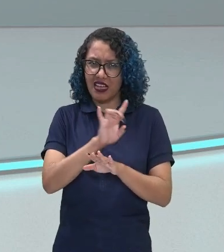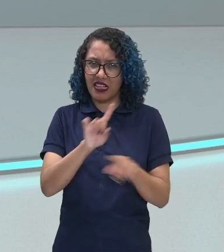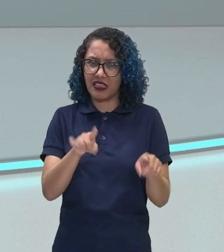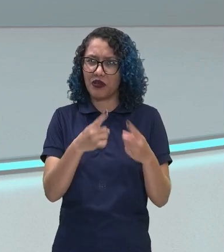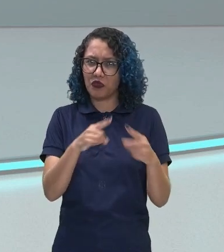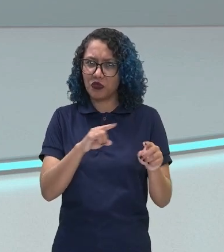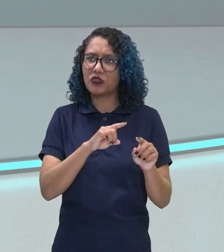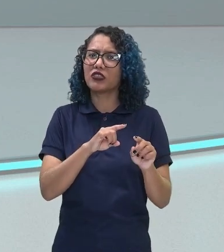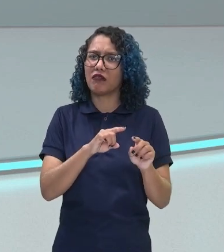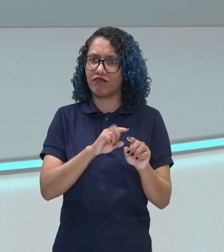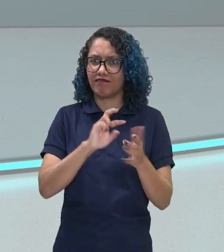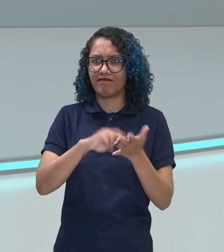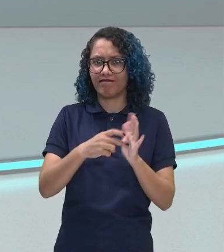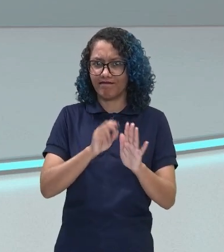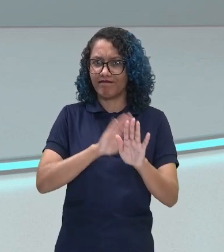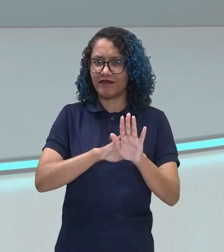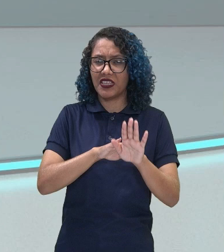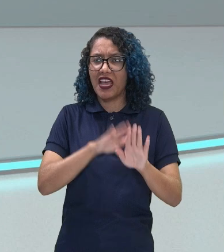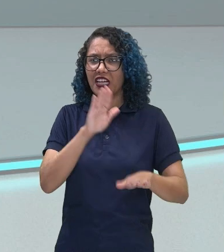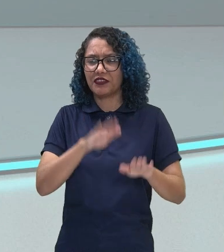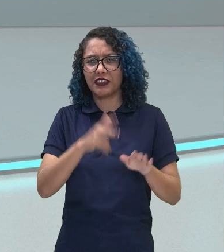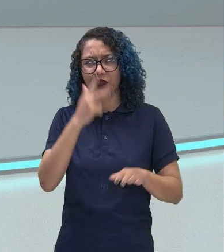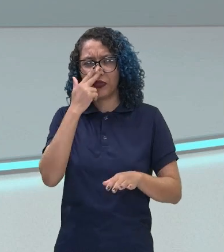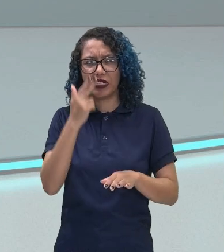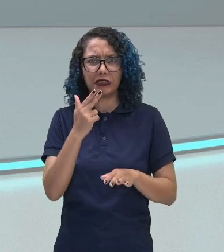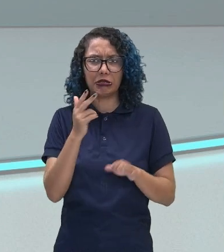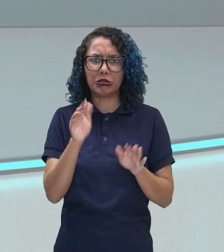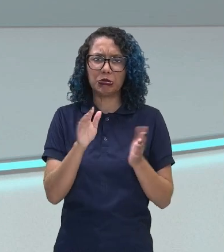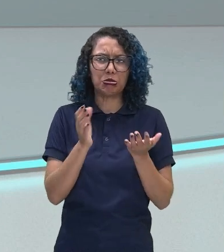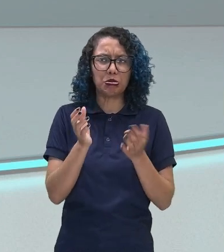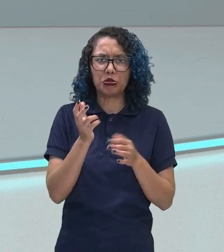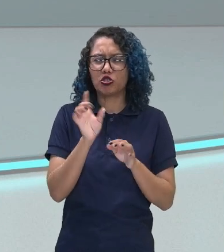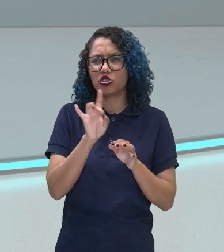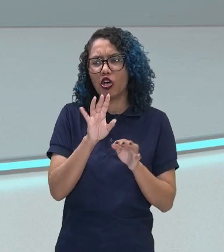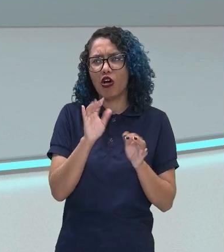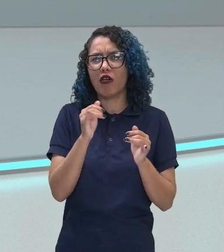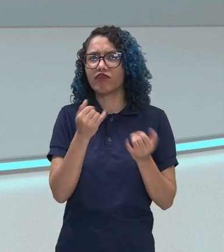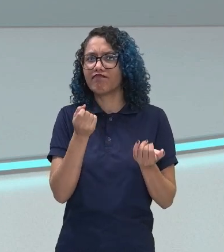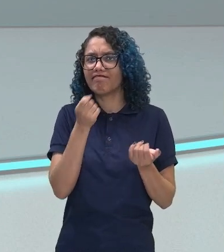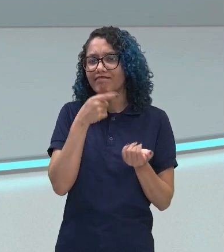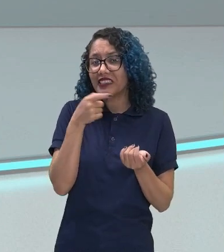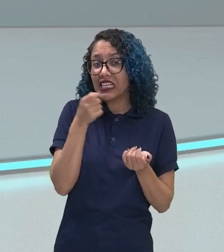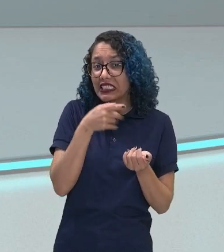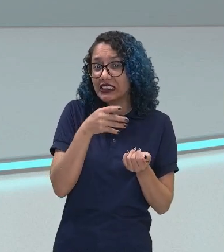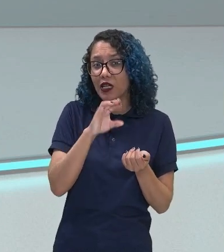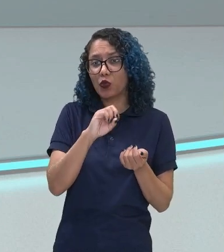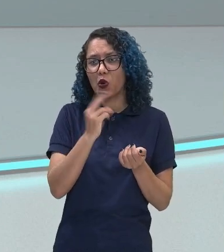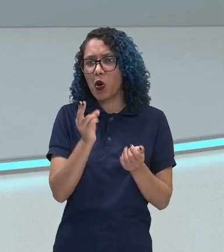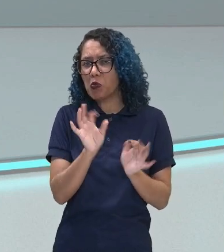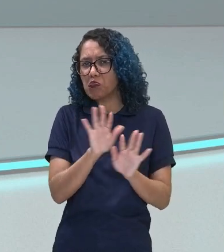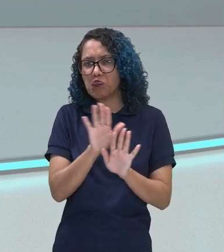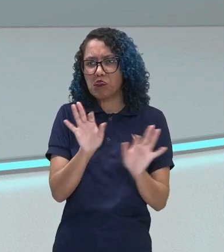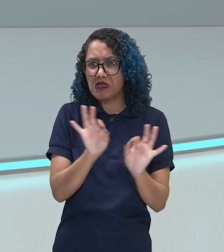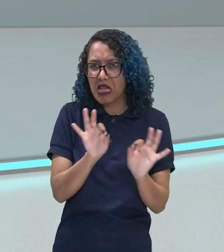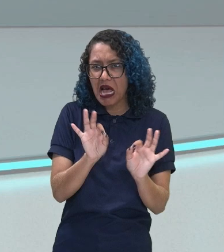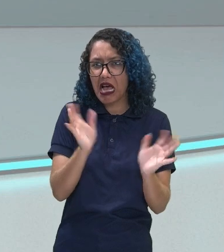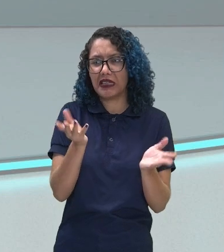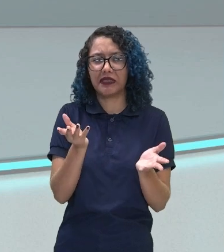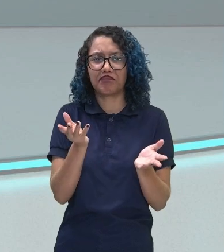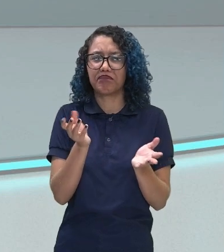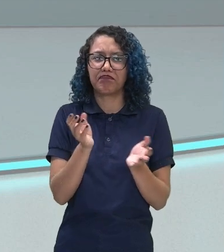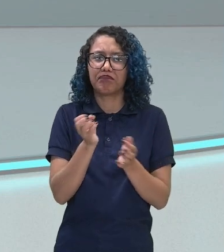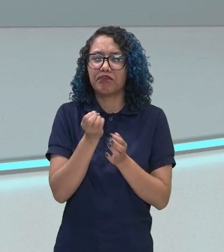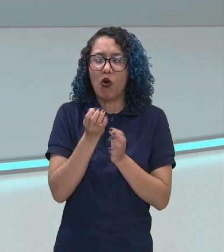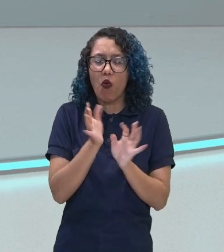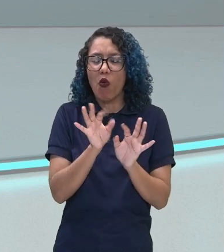música? À primeira vista, pode achar de repente que é só engraçado, não tem nada demais. Porém, você